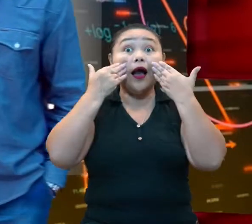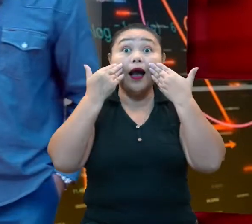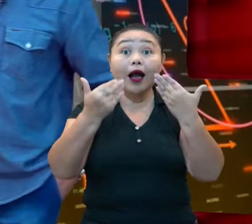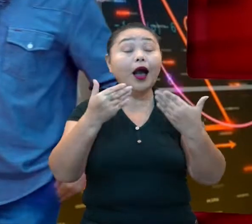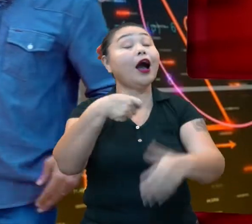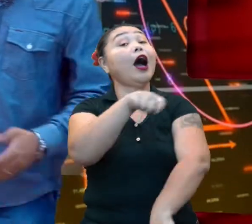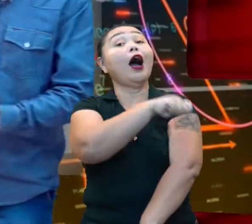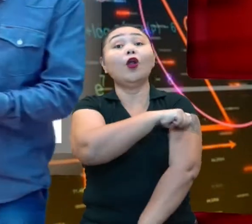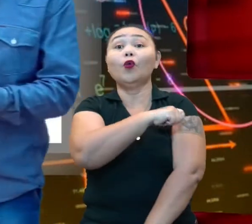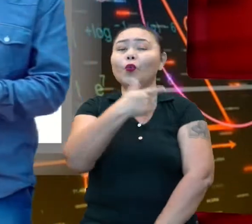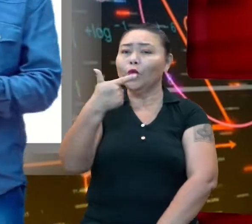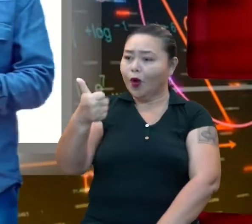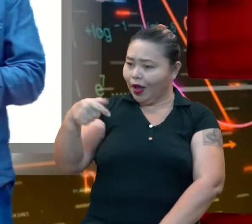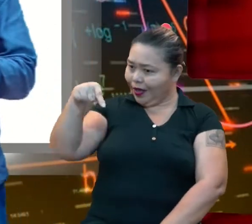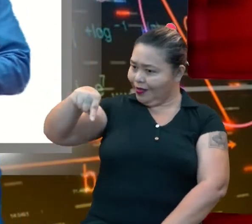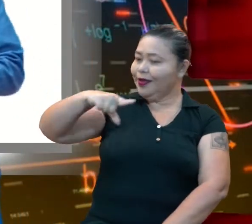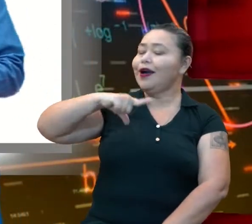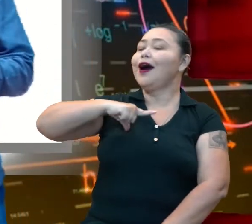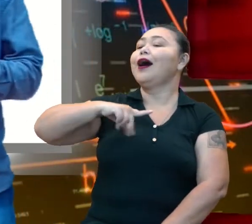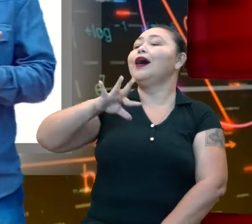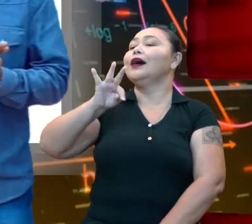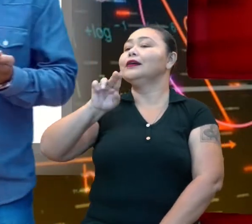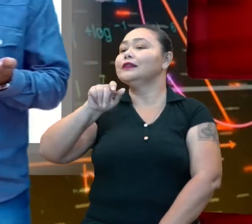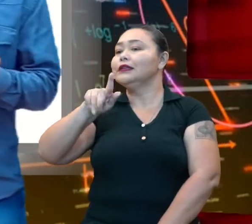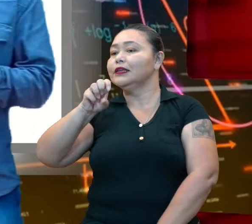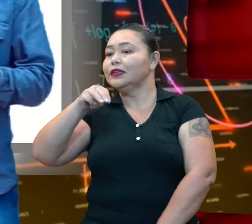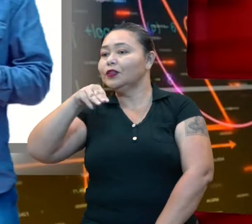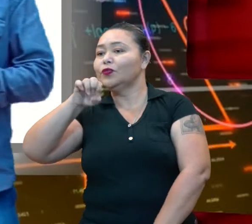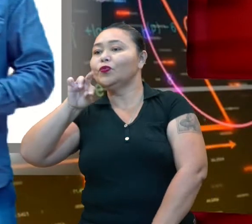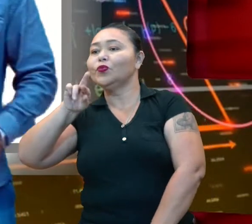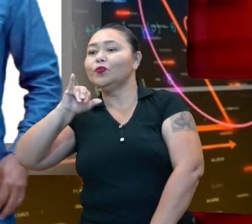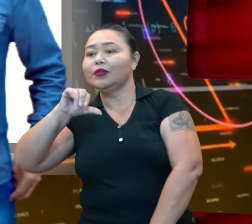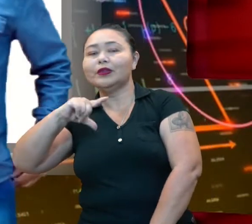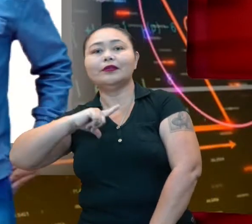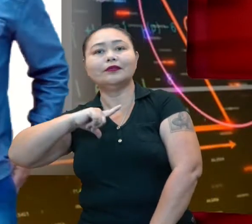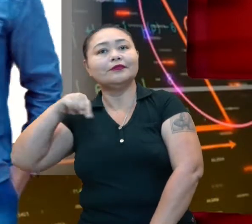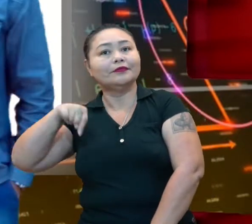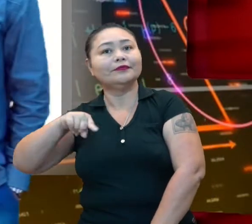assim, aqui tem trigonometria, entendi, né?